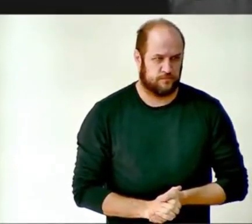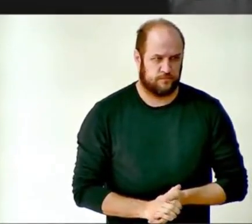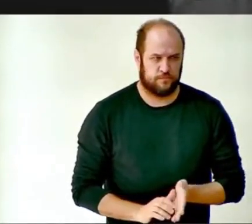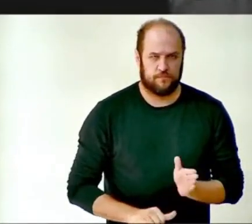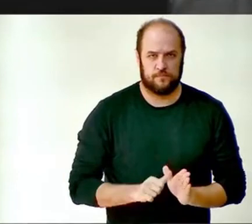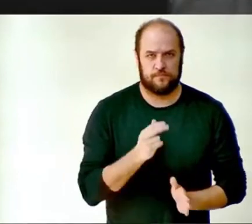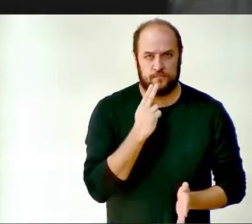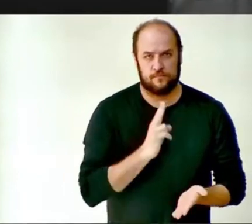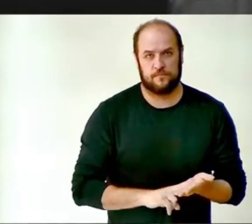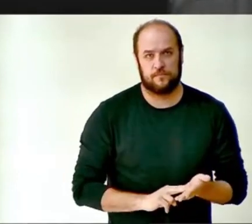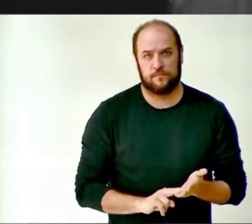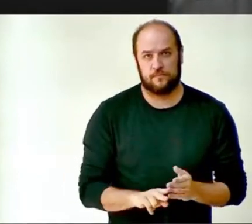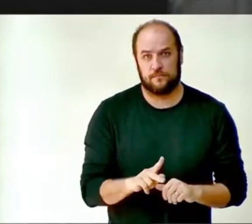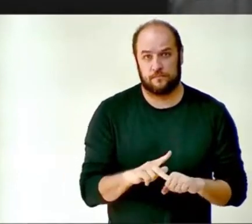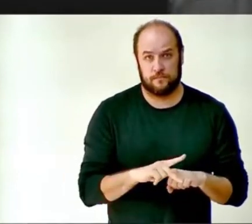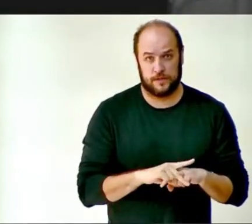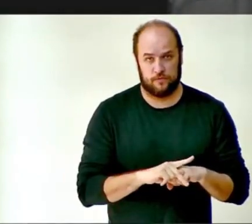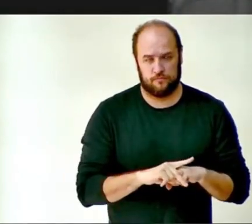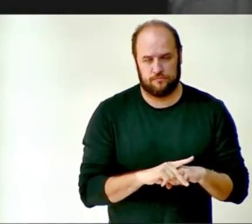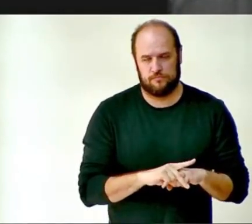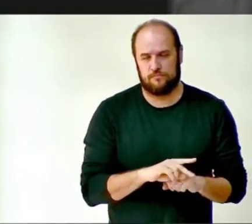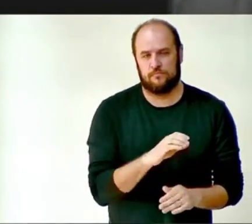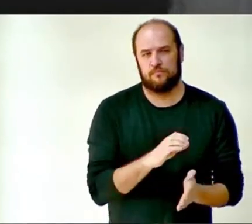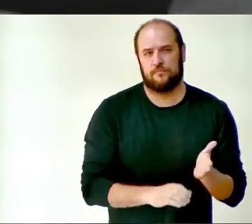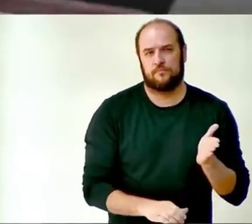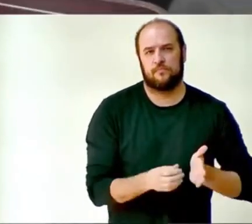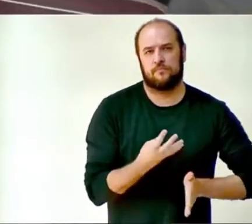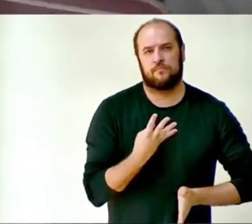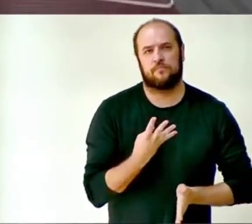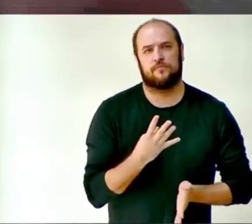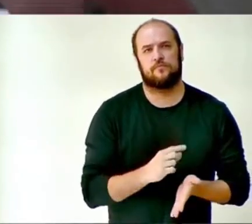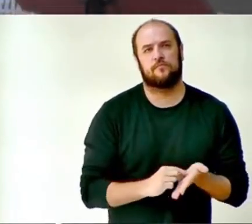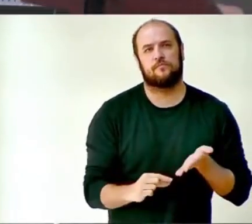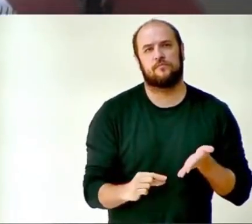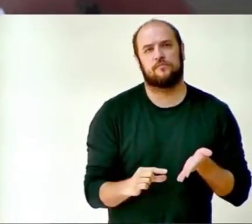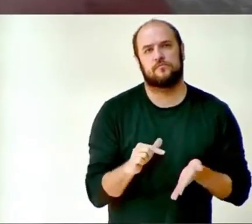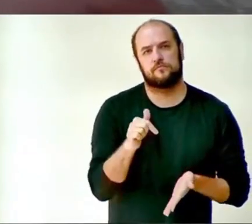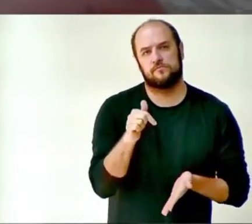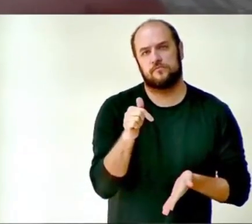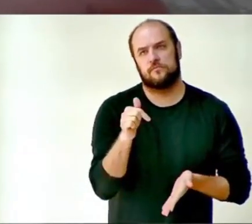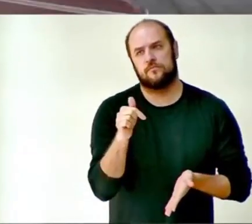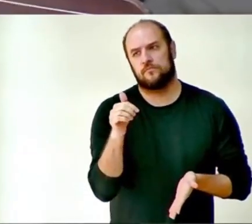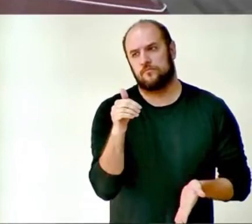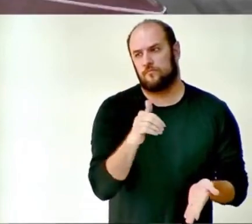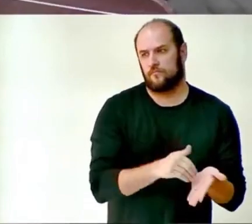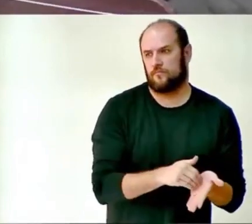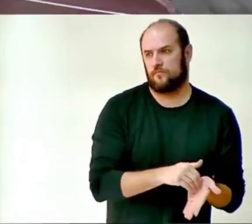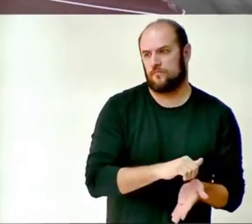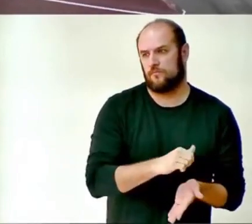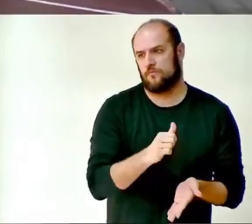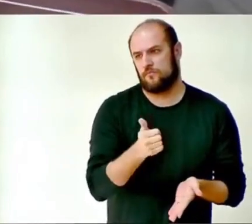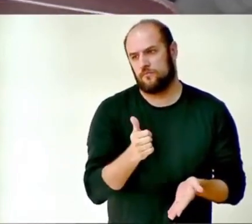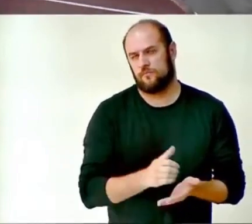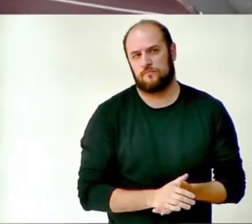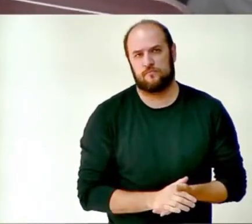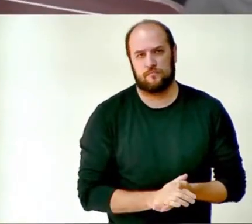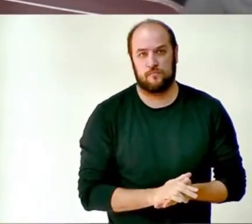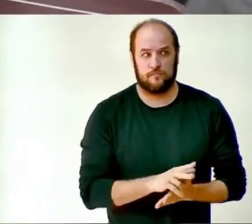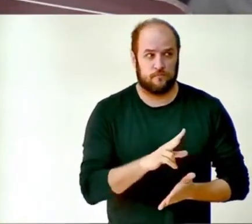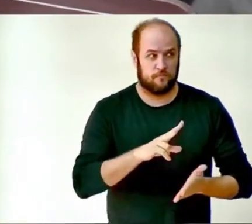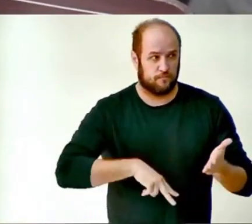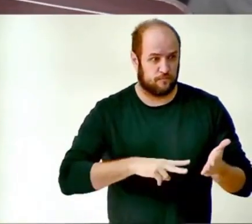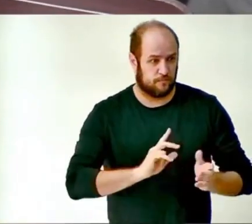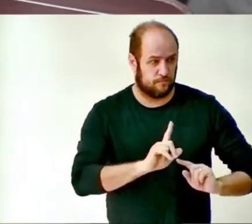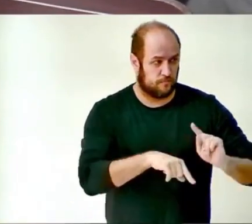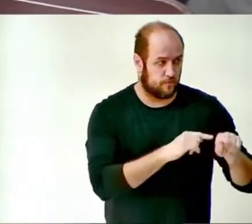Primeira carta de Pedro, capítulo 4, versículos 7 a 11. Vou ler o texto, conversar